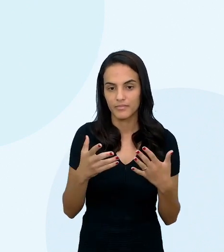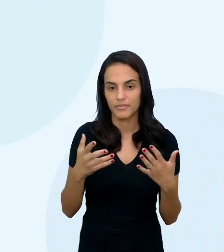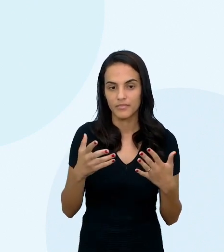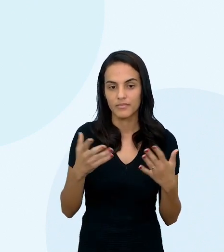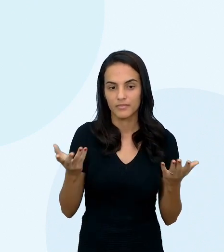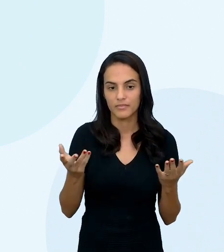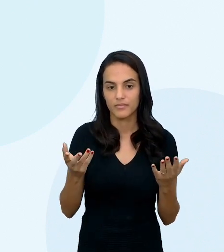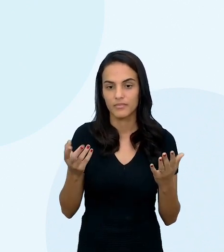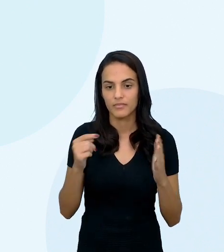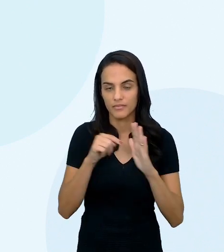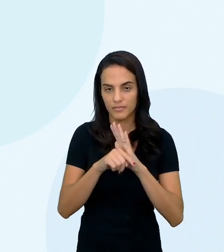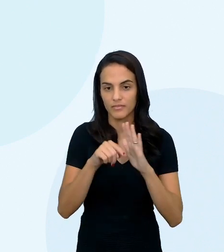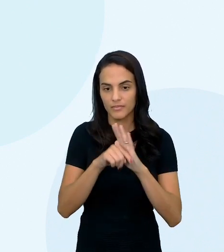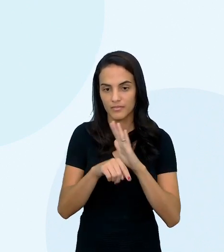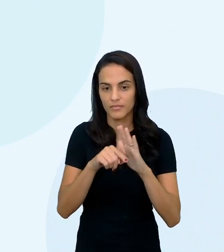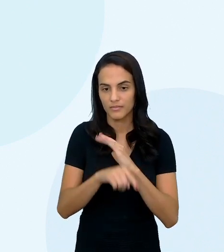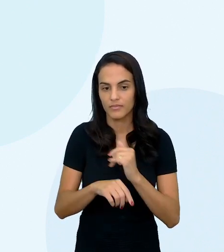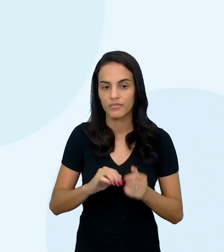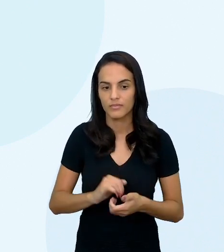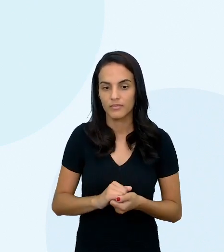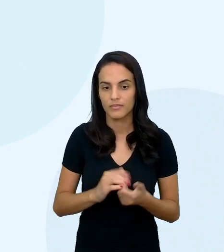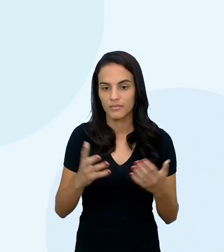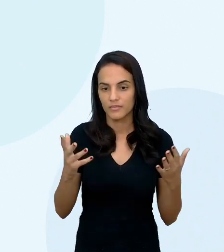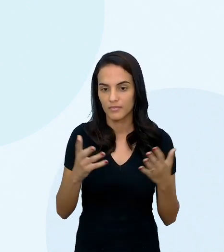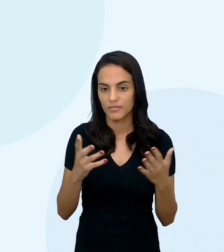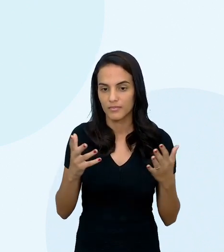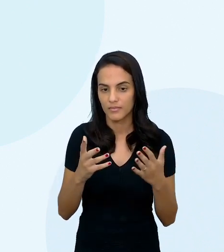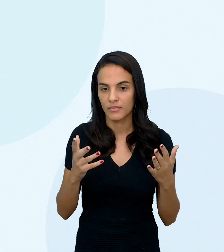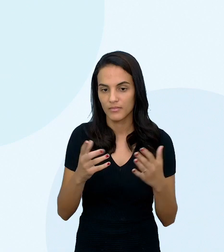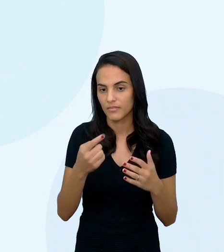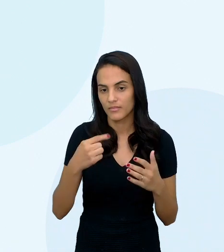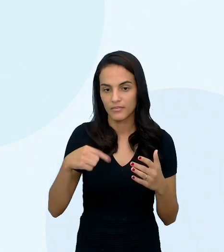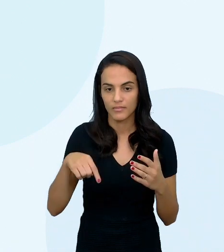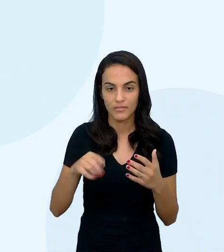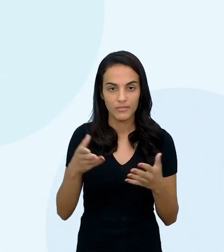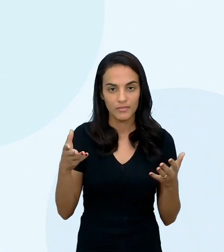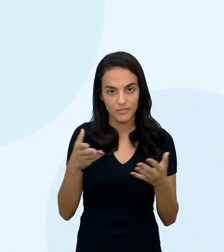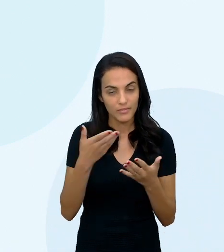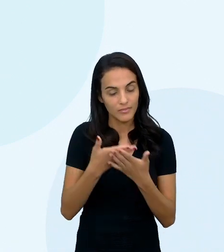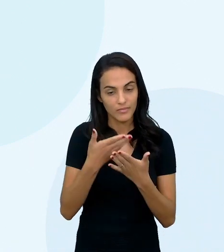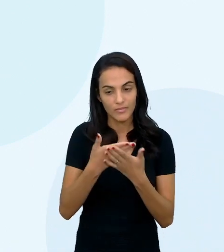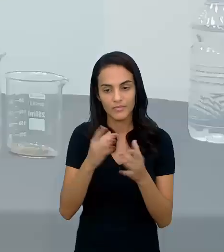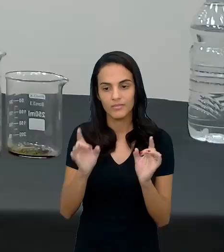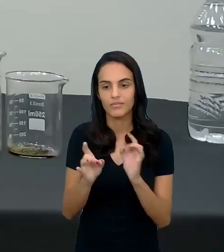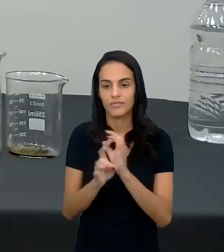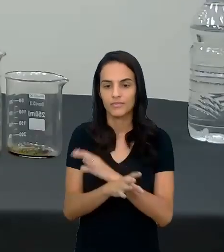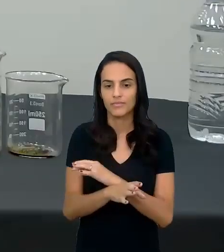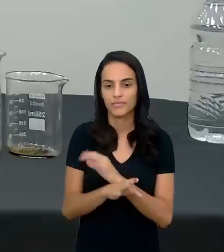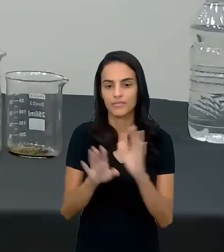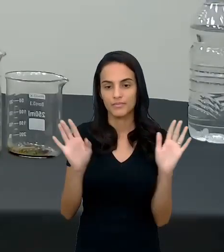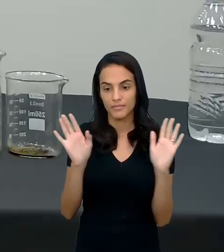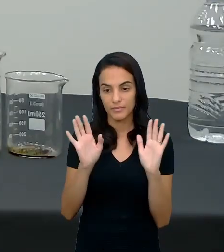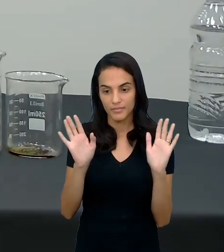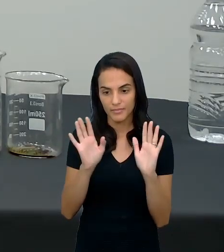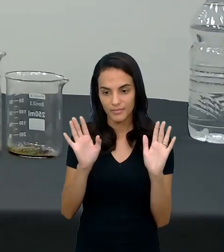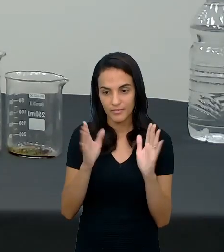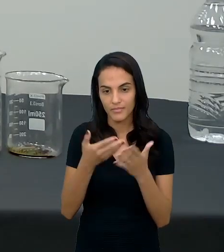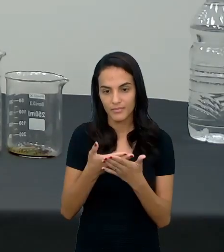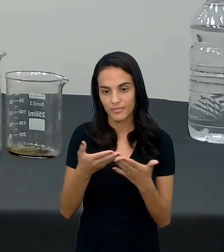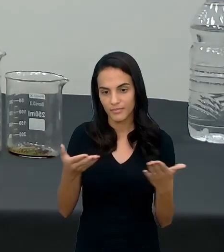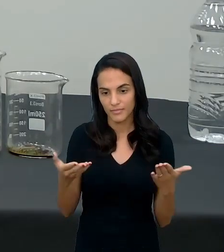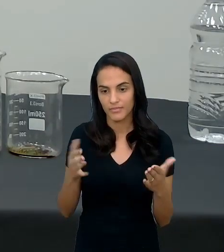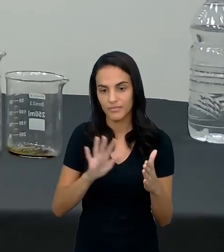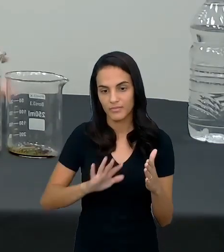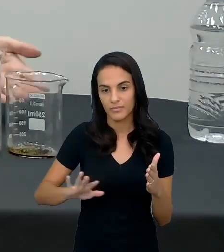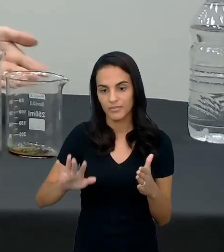vocês essas perguntinhas. Agora, gente, olha só, nossa aula está chegando ao fim, então eu me despeço de vocês,